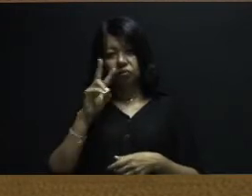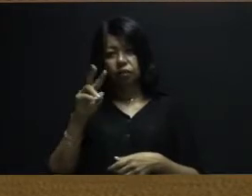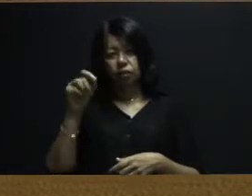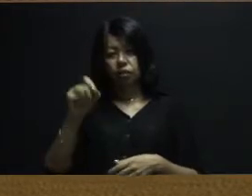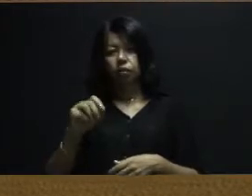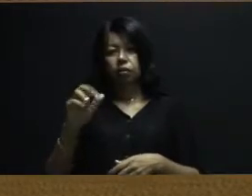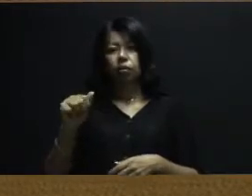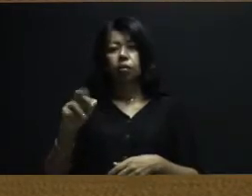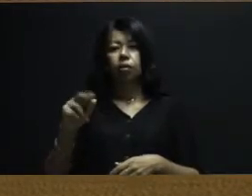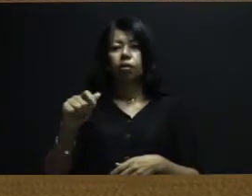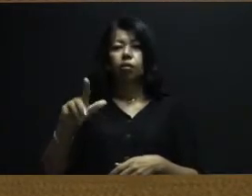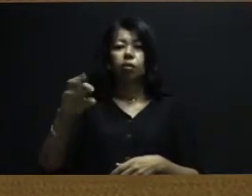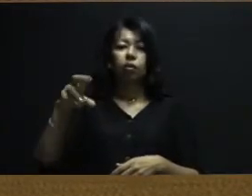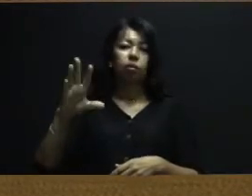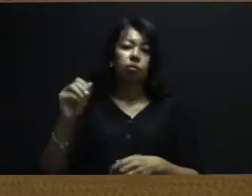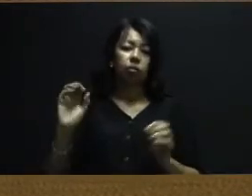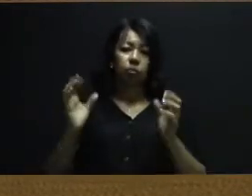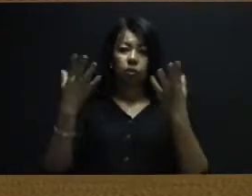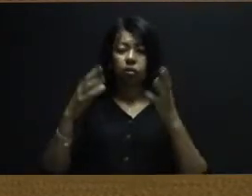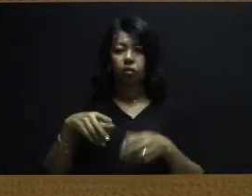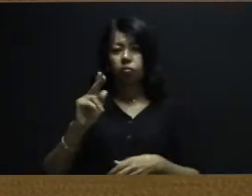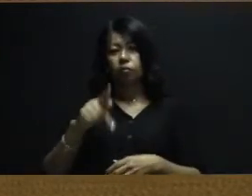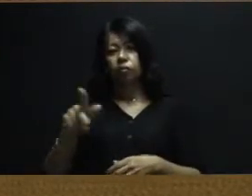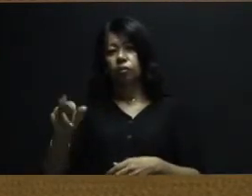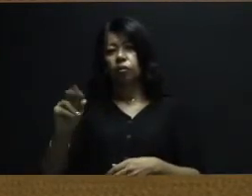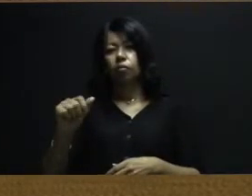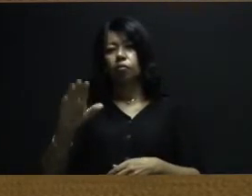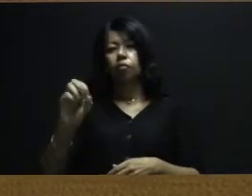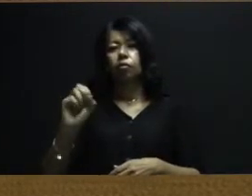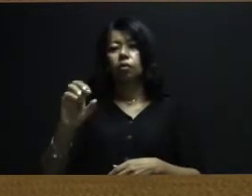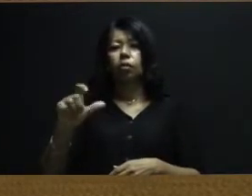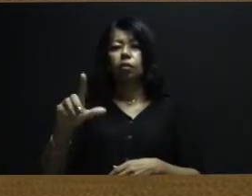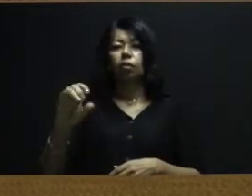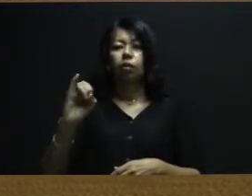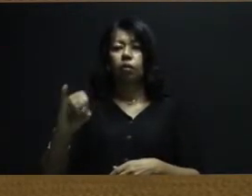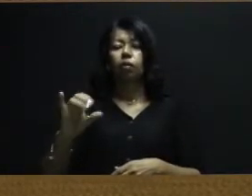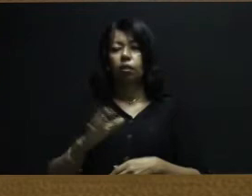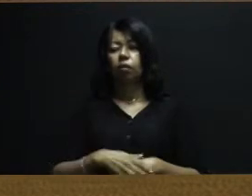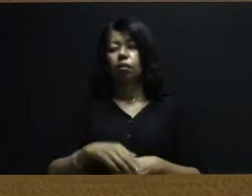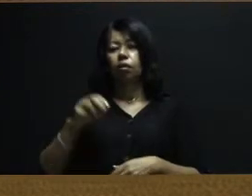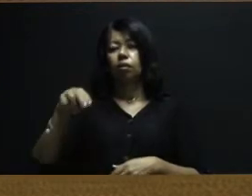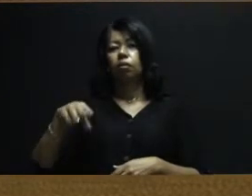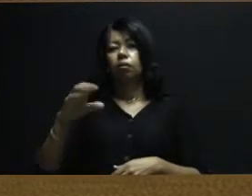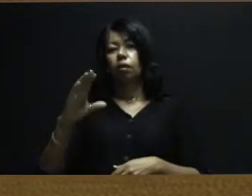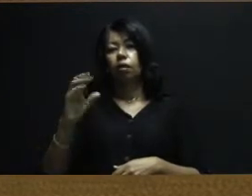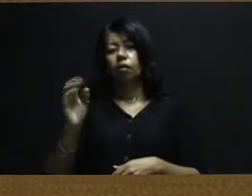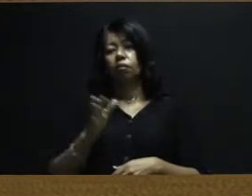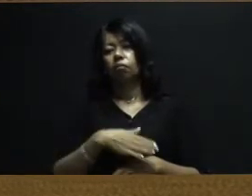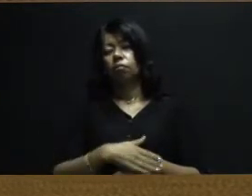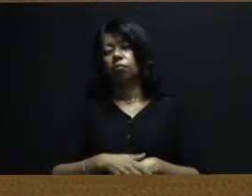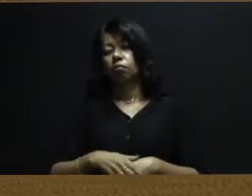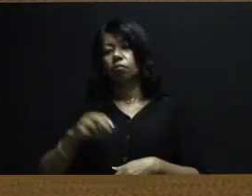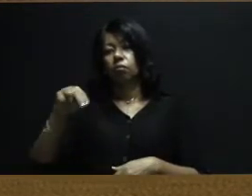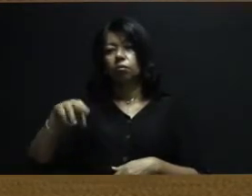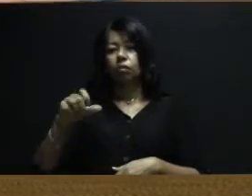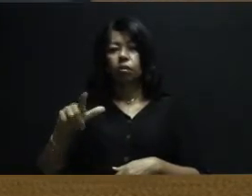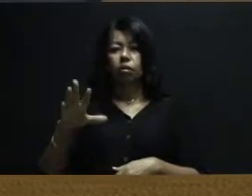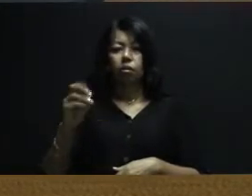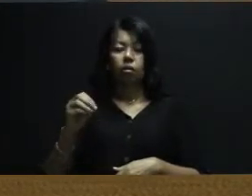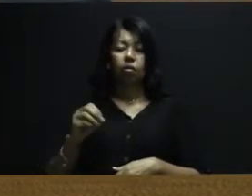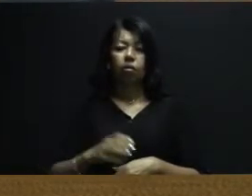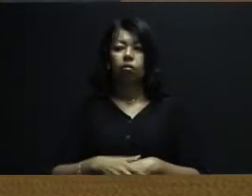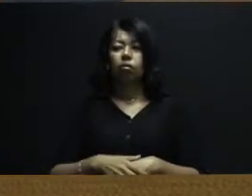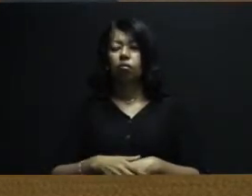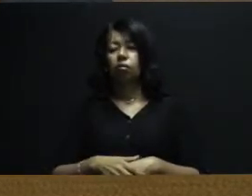sendo homenageado. Professora Roseli, Neco, Abel, Maurício, Nélio, Emerson, meu